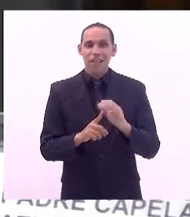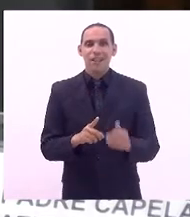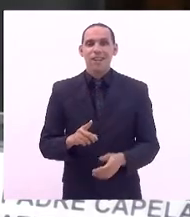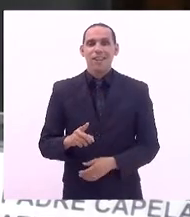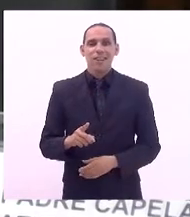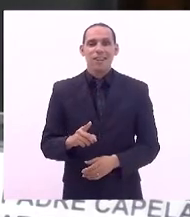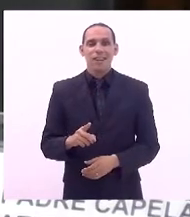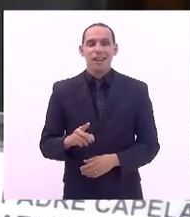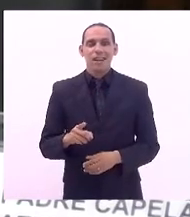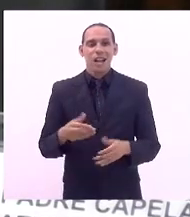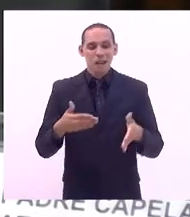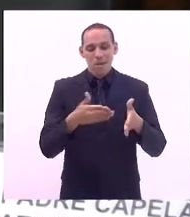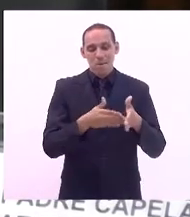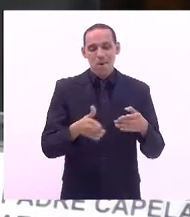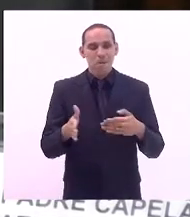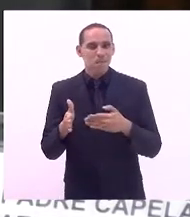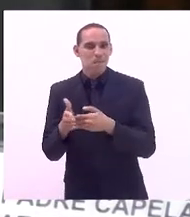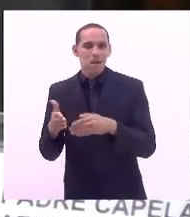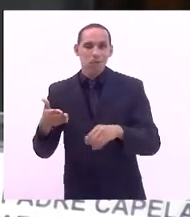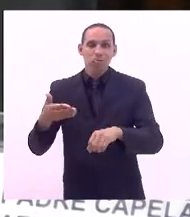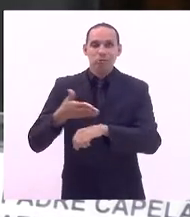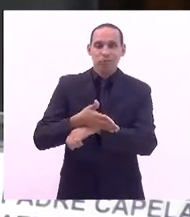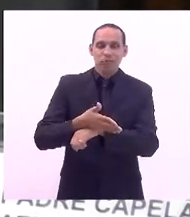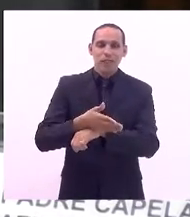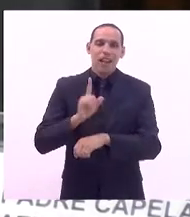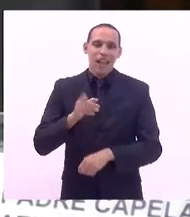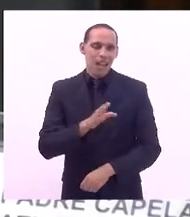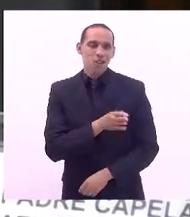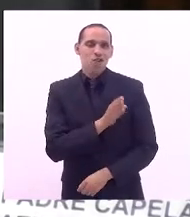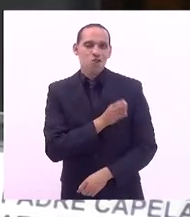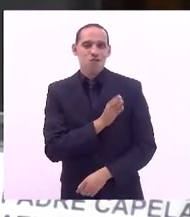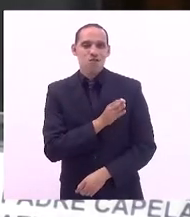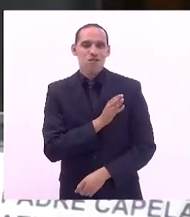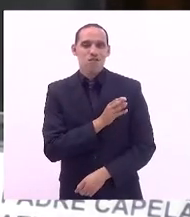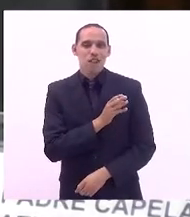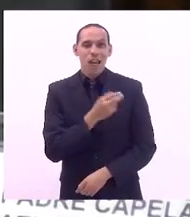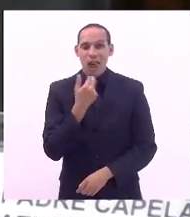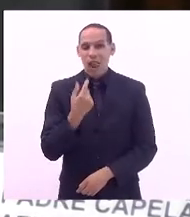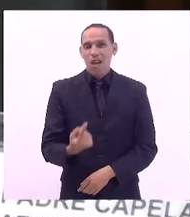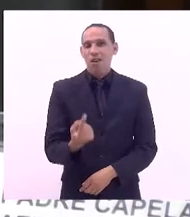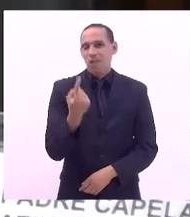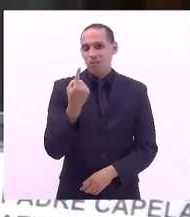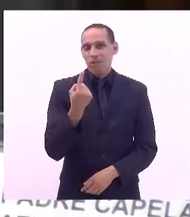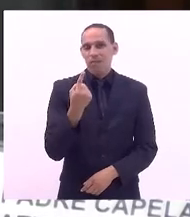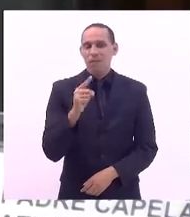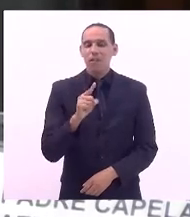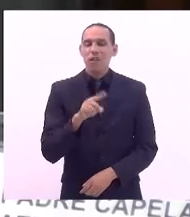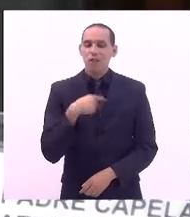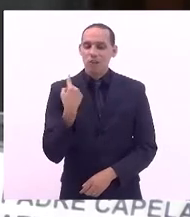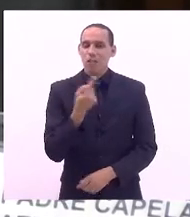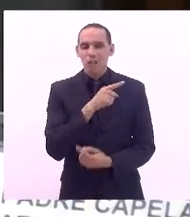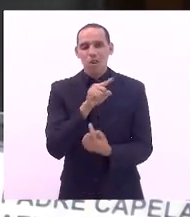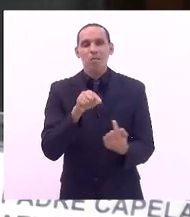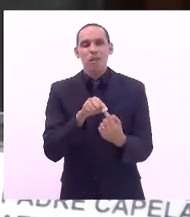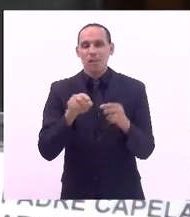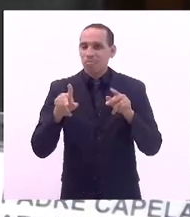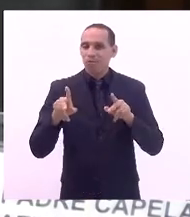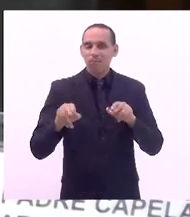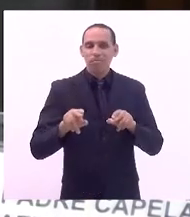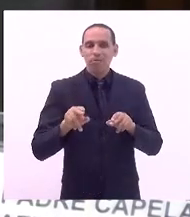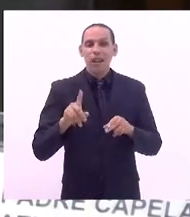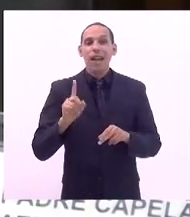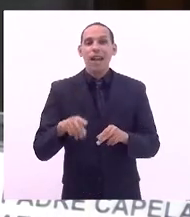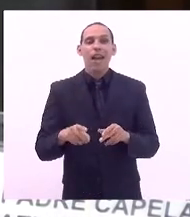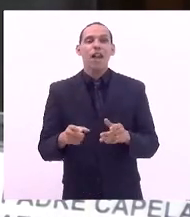dos das Fronteiras que a categoria está falando ao coração numa língua única eu acho que é isso nosso objetivo é